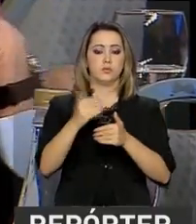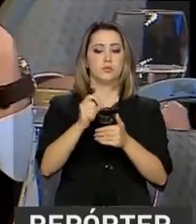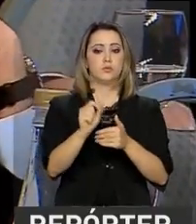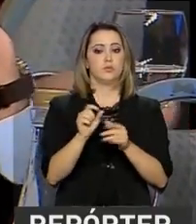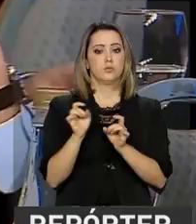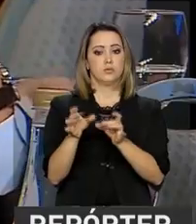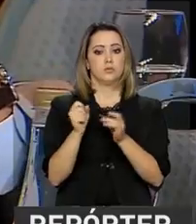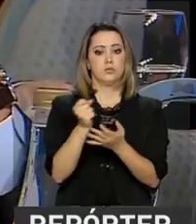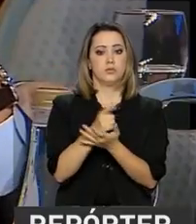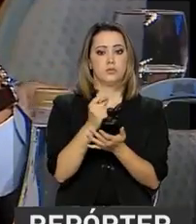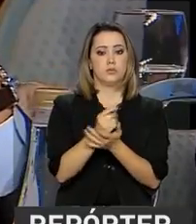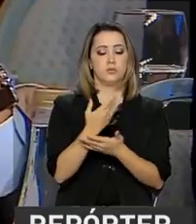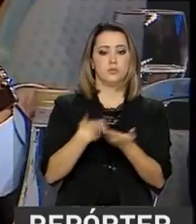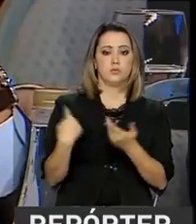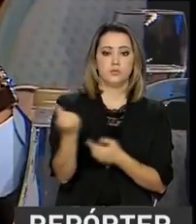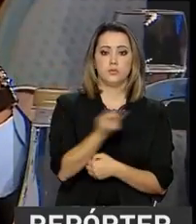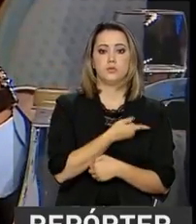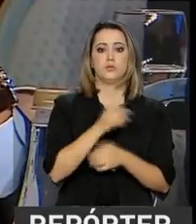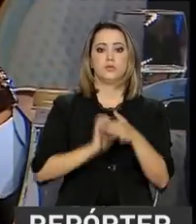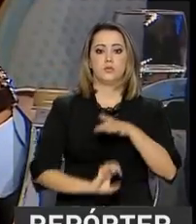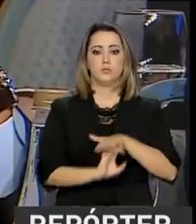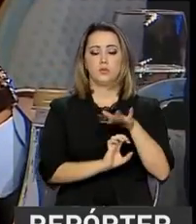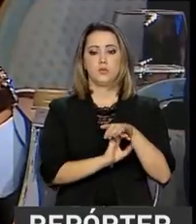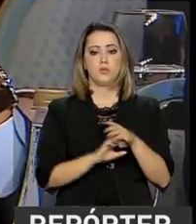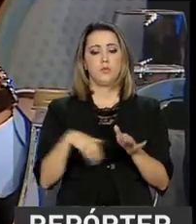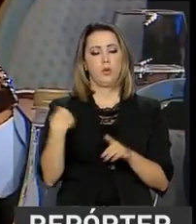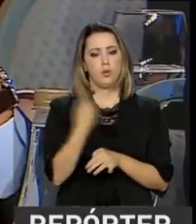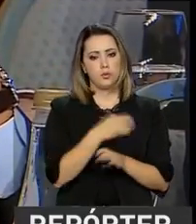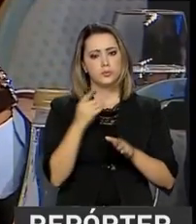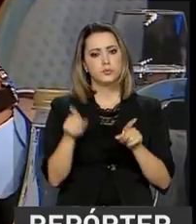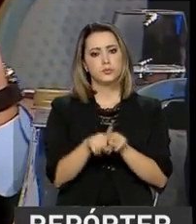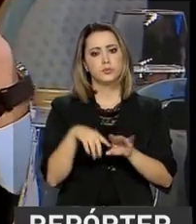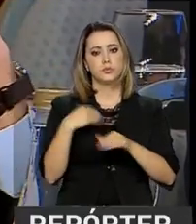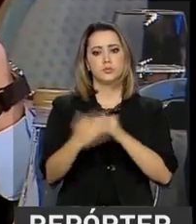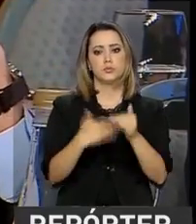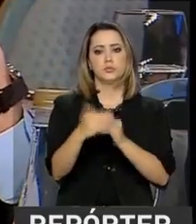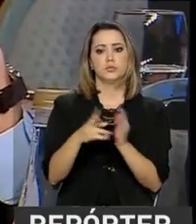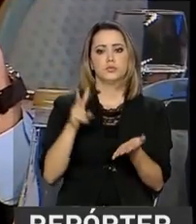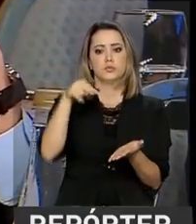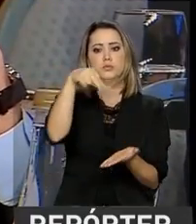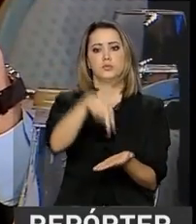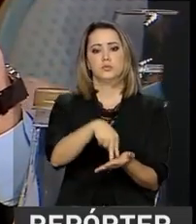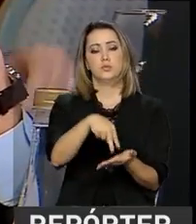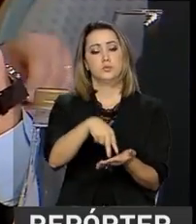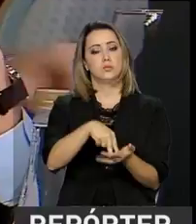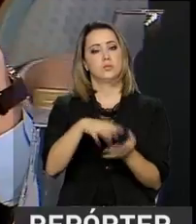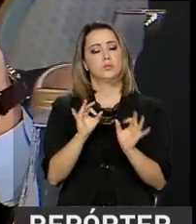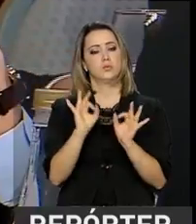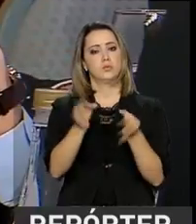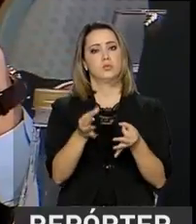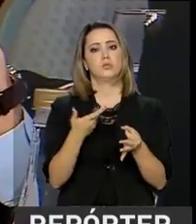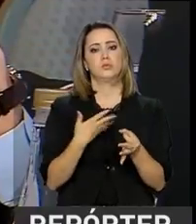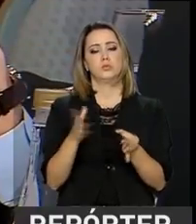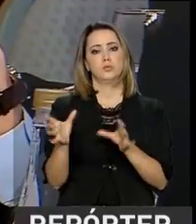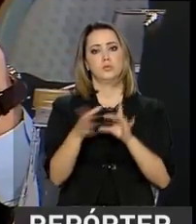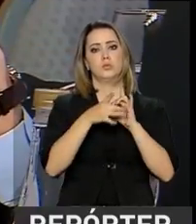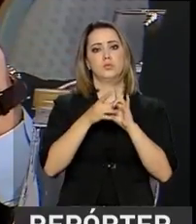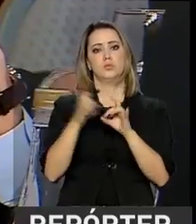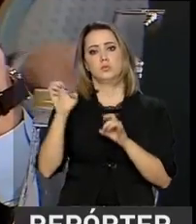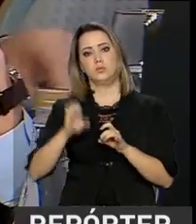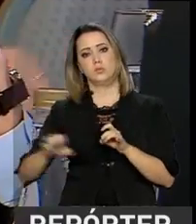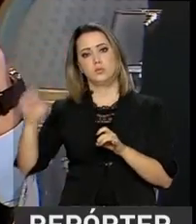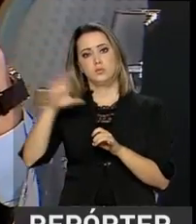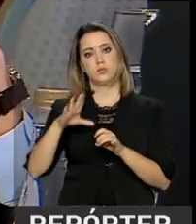negócios entre os nossos empresários. Seguiremos também firmemente engajados nas negociações do acordo com a